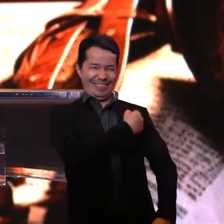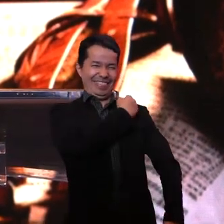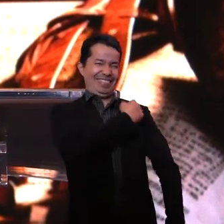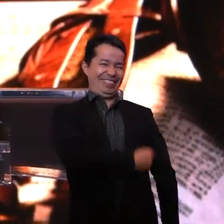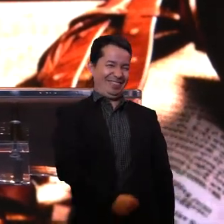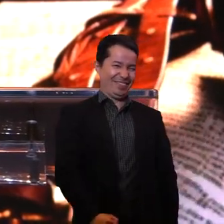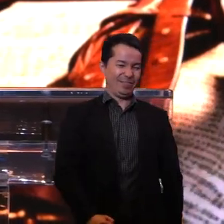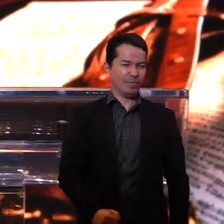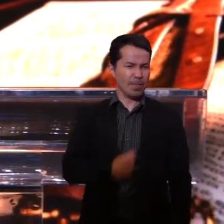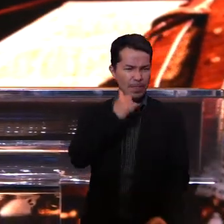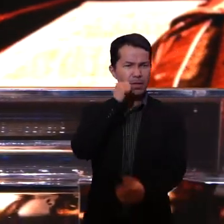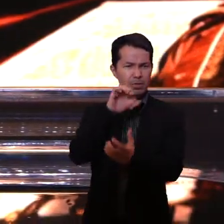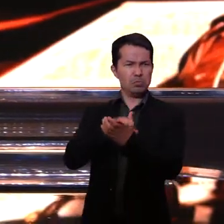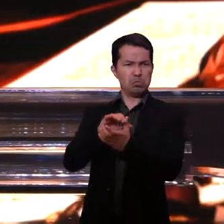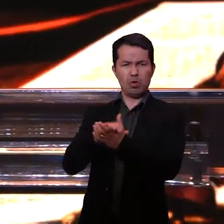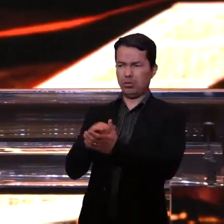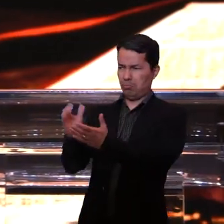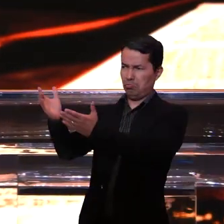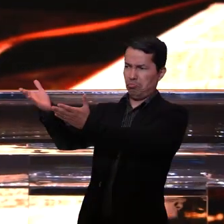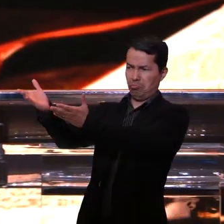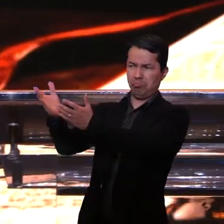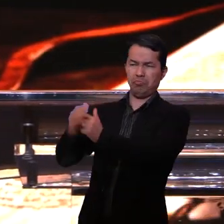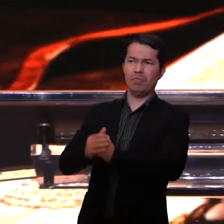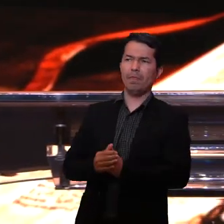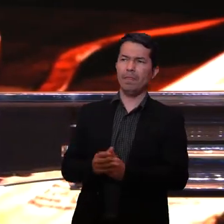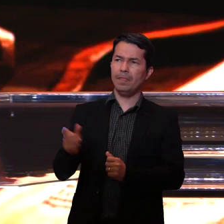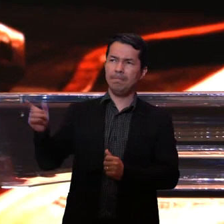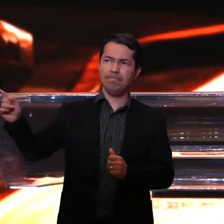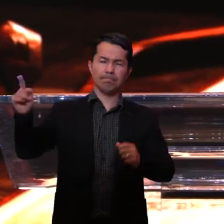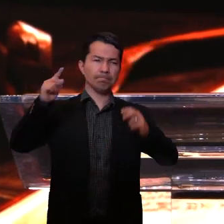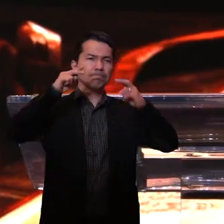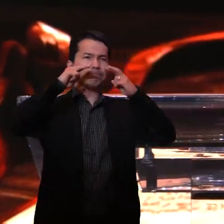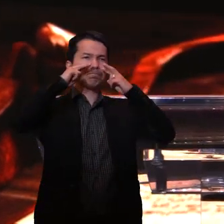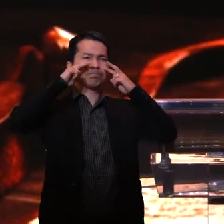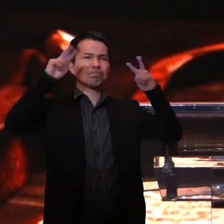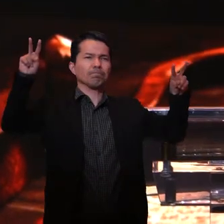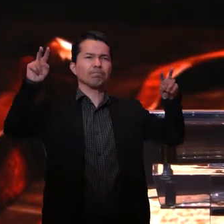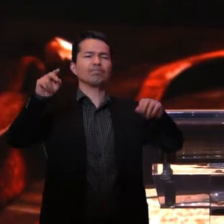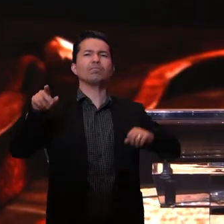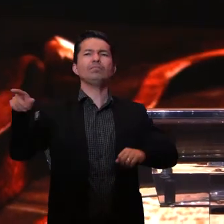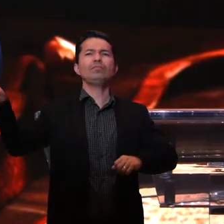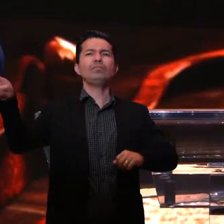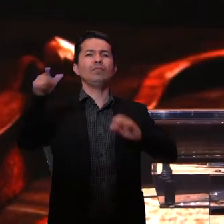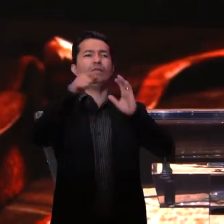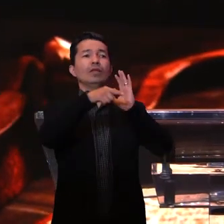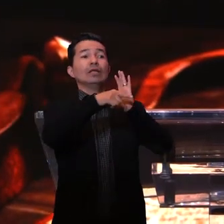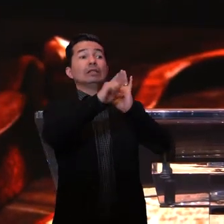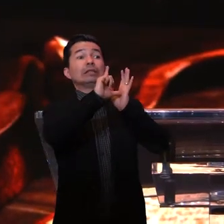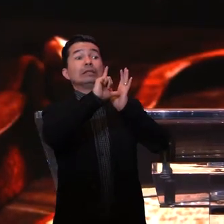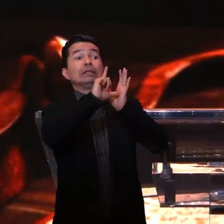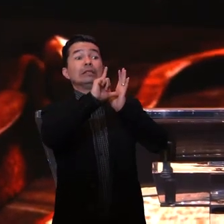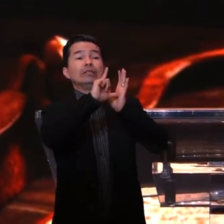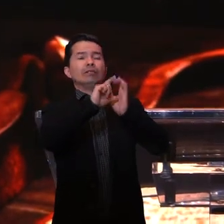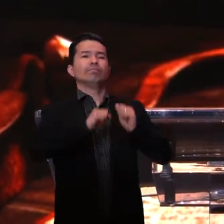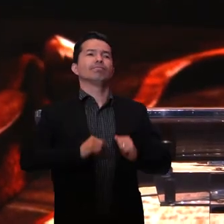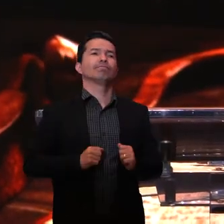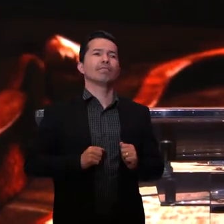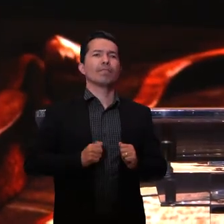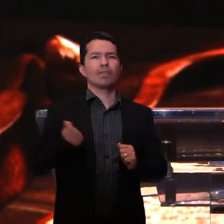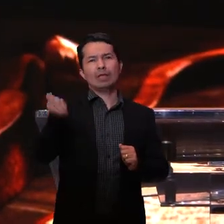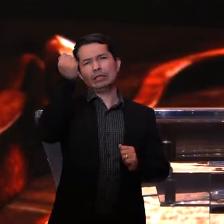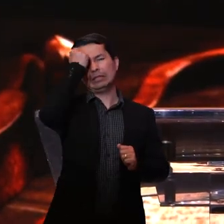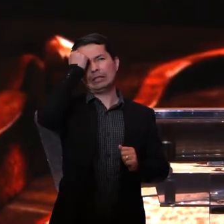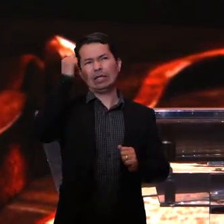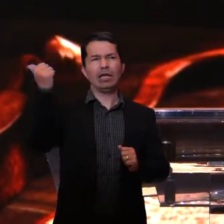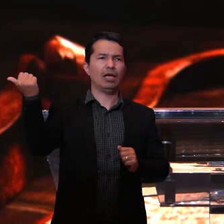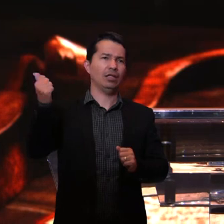e ela, no seu testemunho, conta que mesmo antes de se converter, ela era muito feliz. Muito